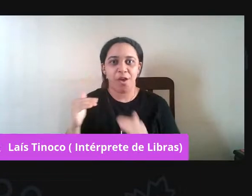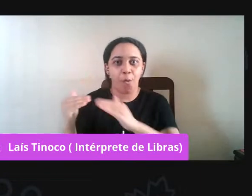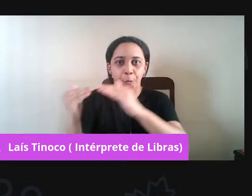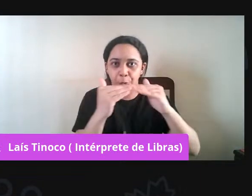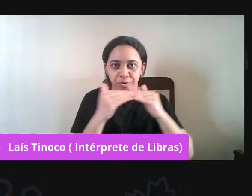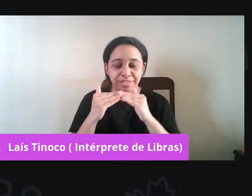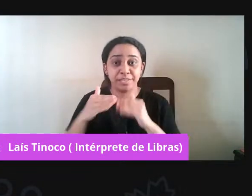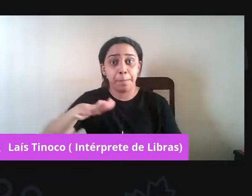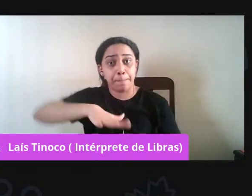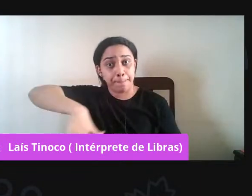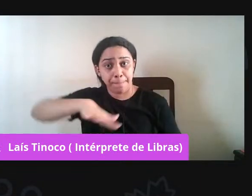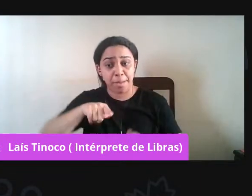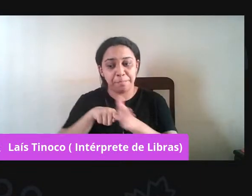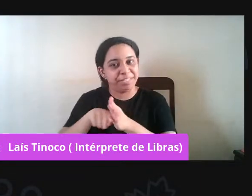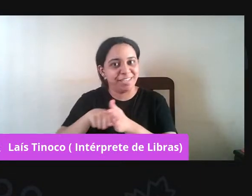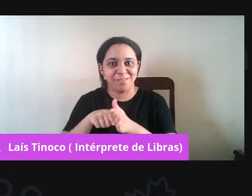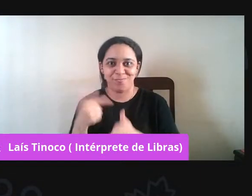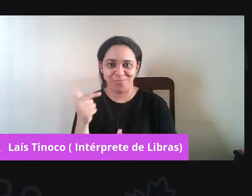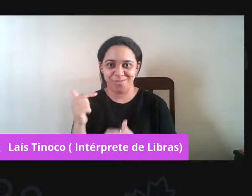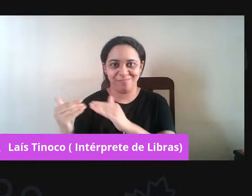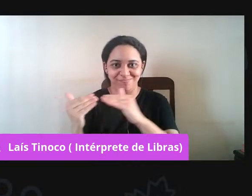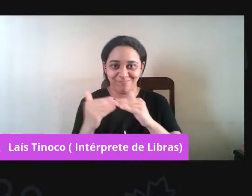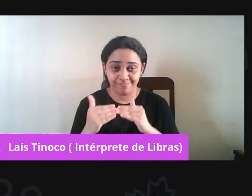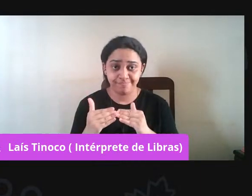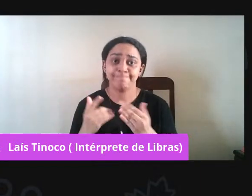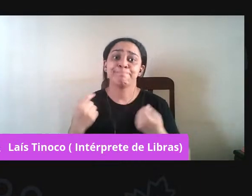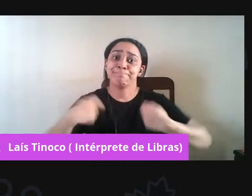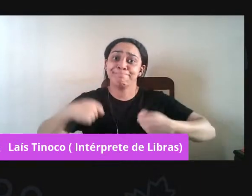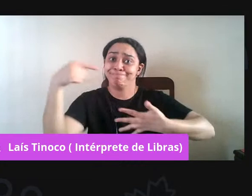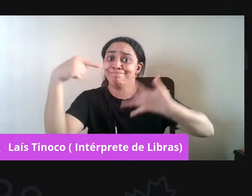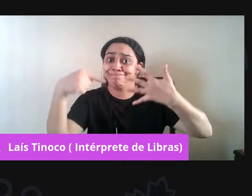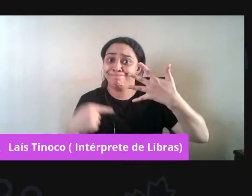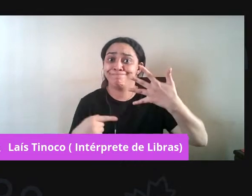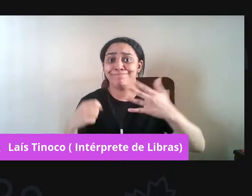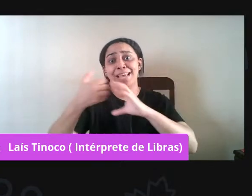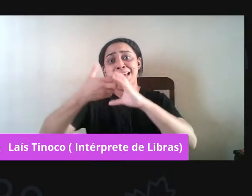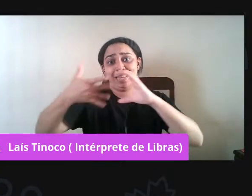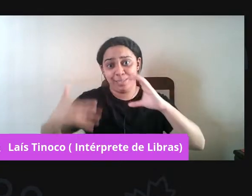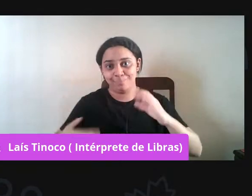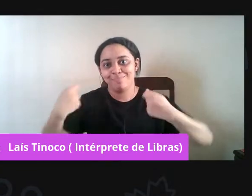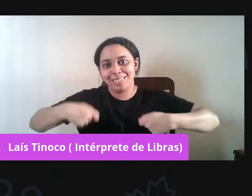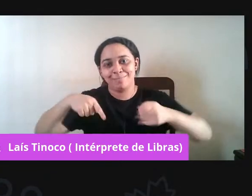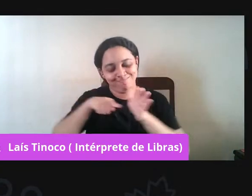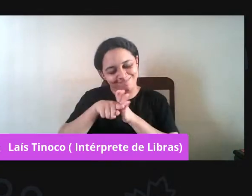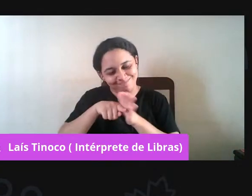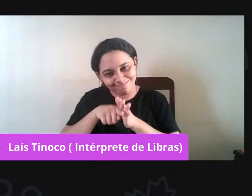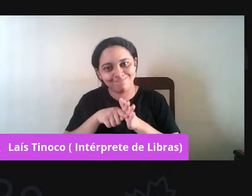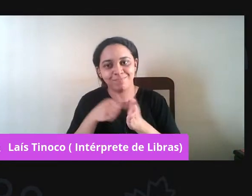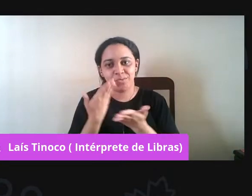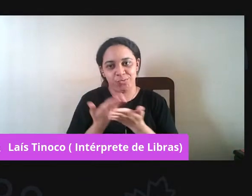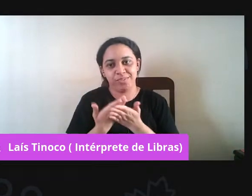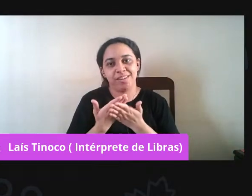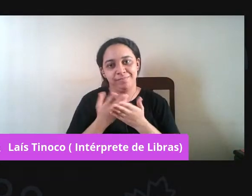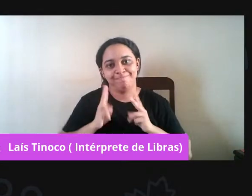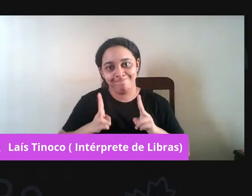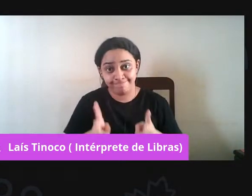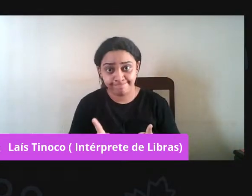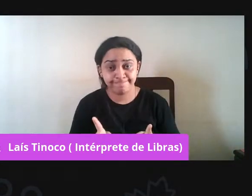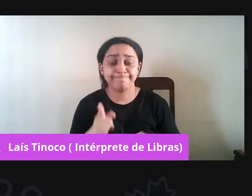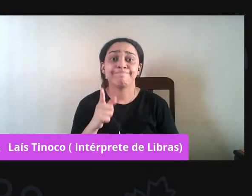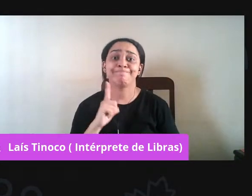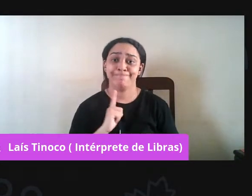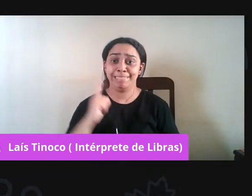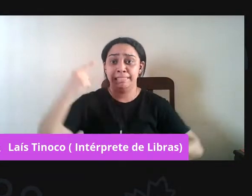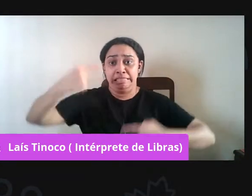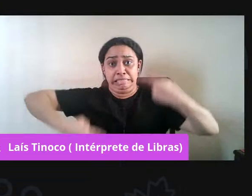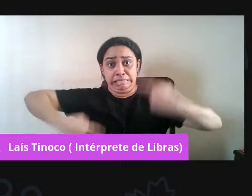há diferentes aspectos a serem levados em consideração nesse sentido. Há, inclusive, uma discussão contra